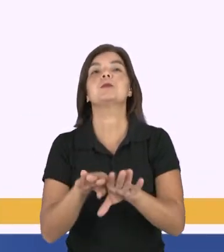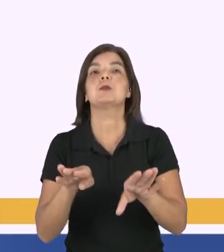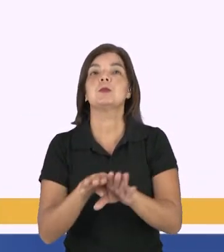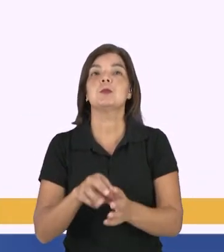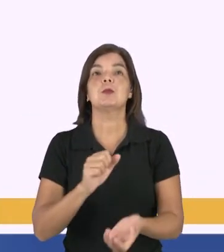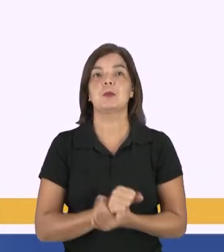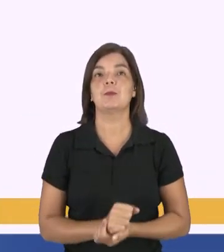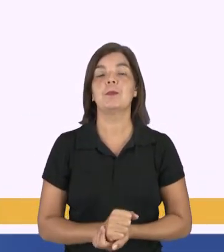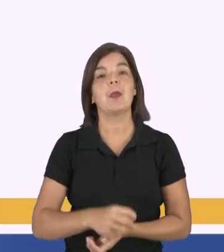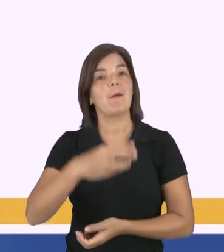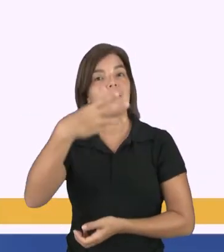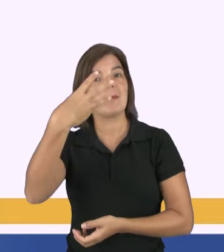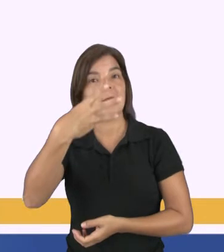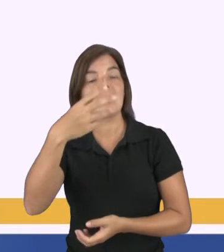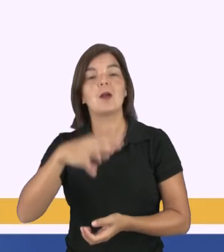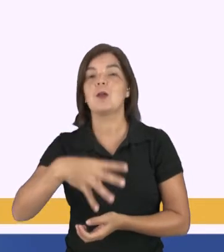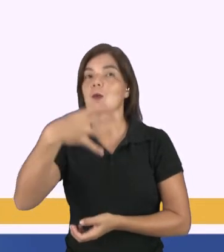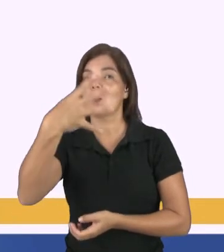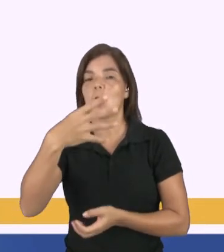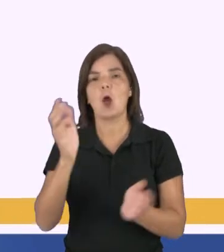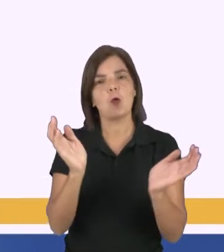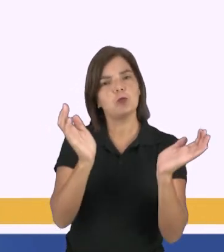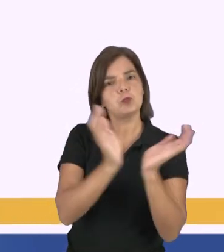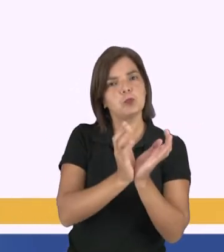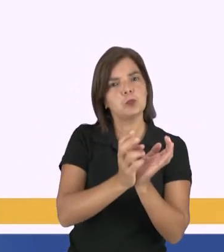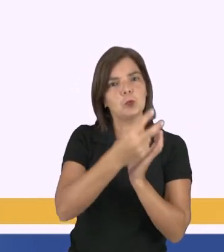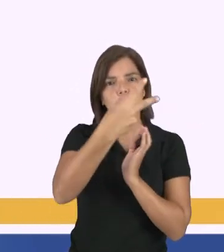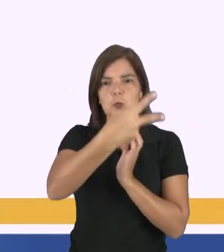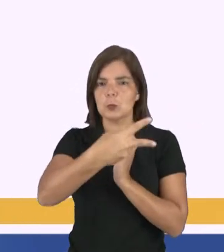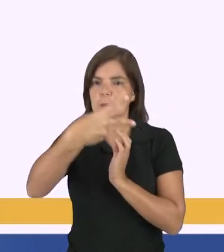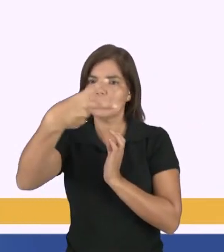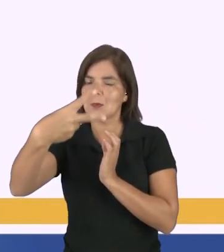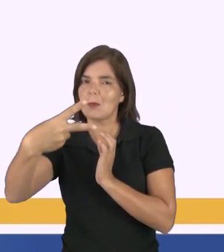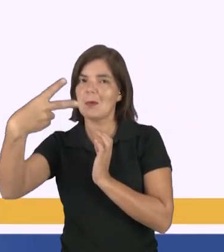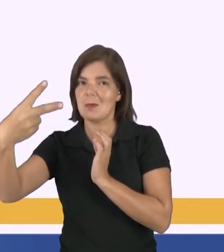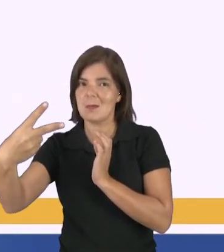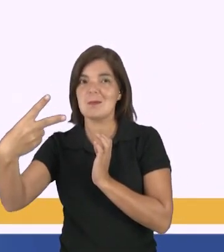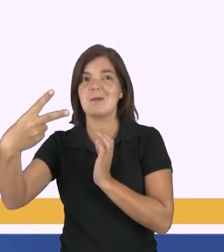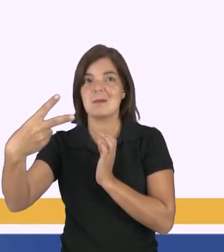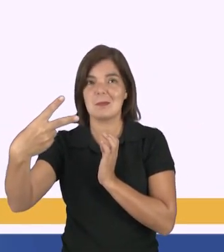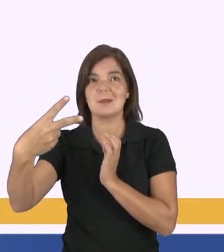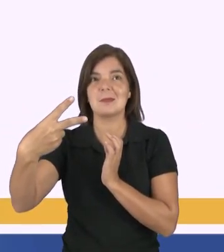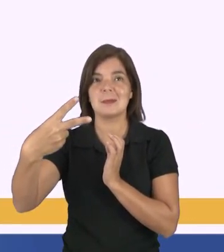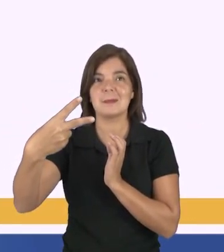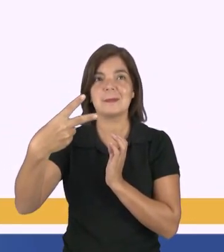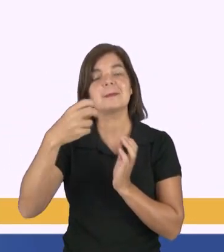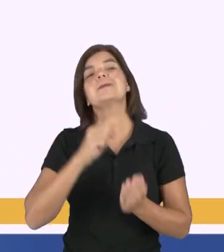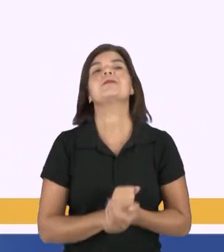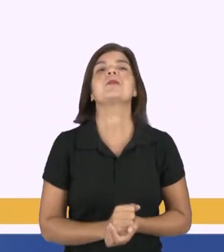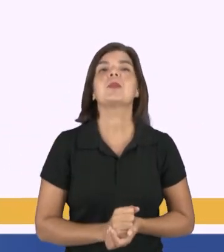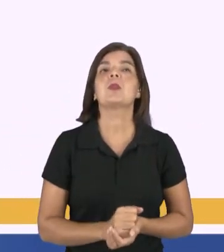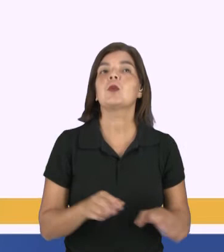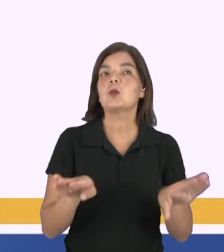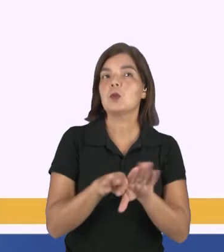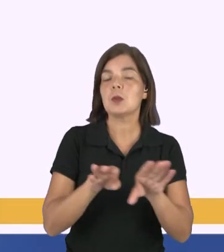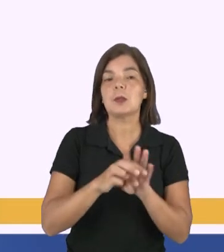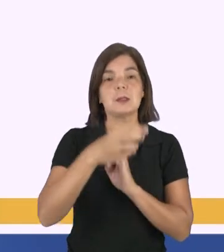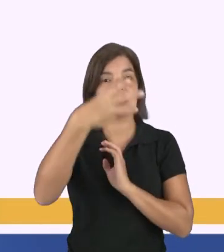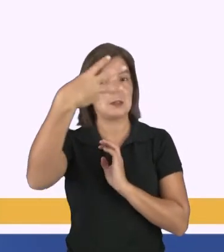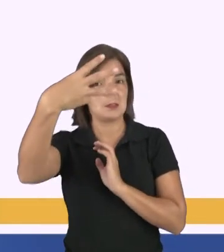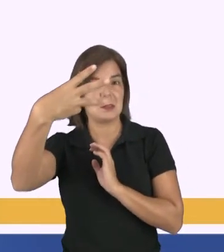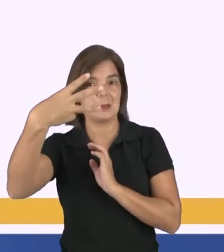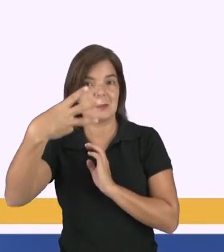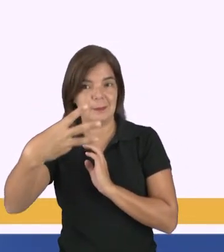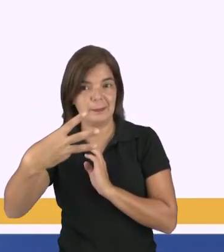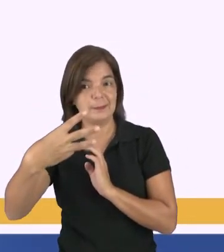quaternário Ou seja eu a grupo de dois em dois tempos como tá aqui eu a grupo de